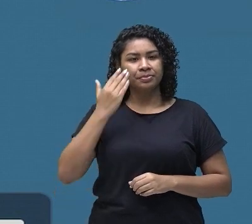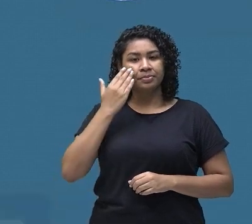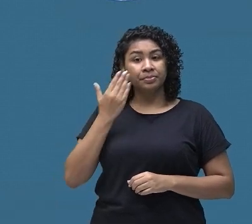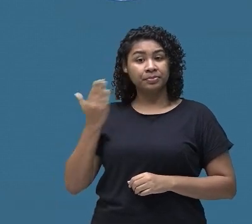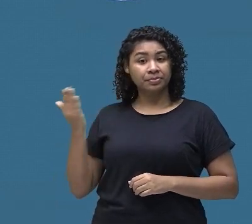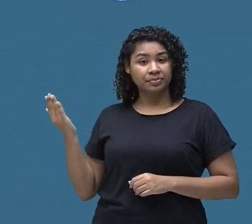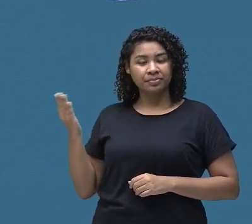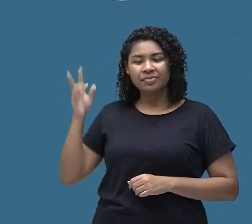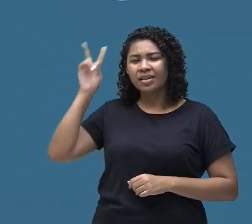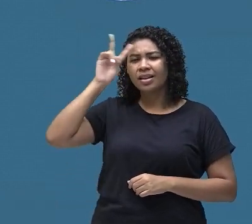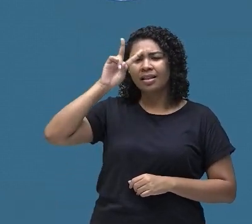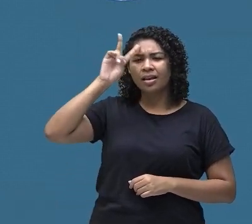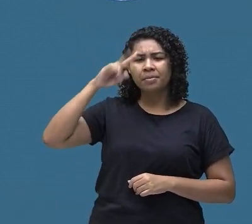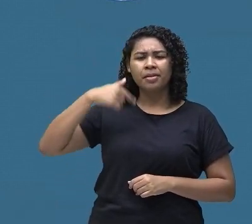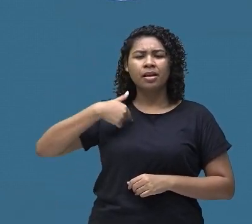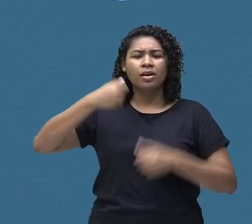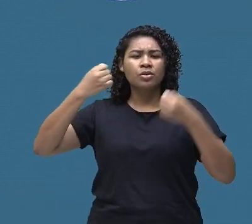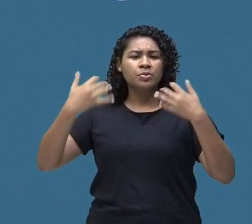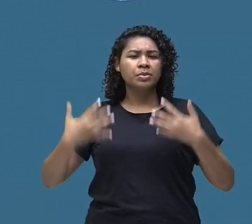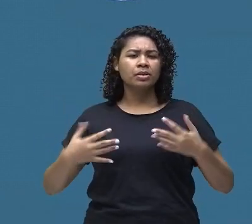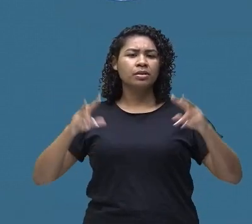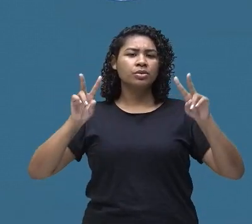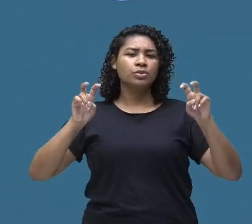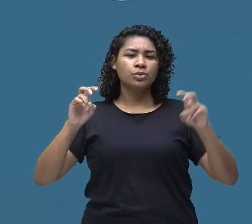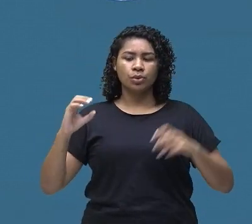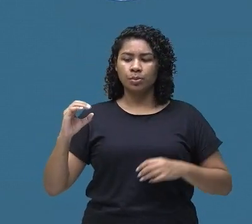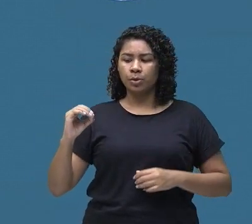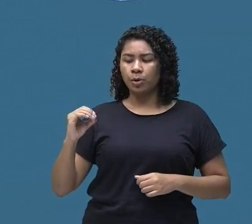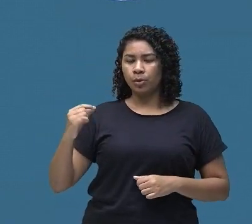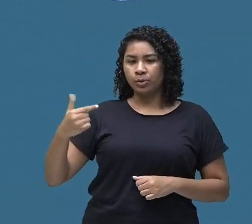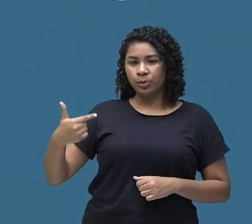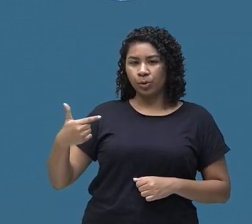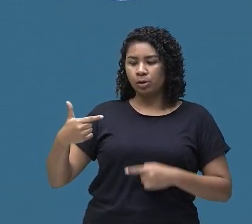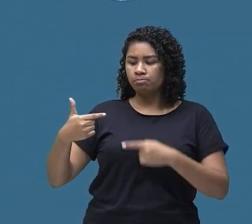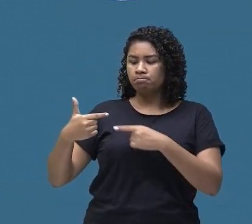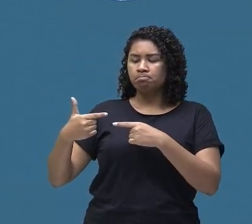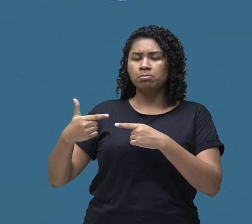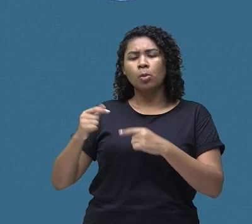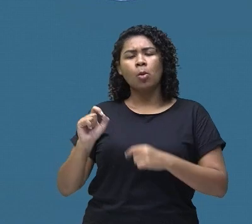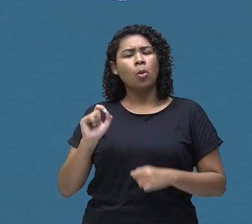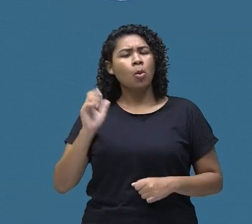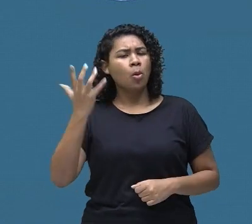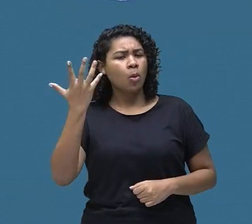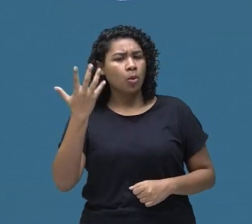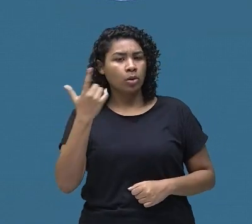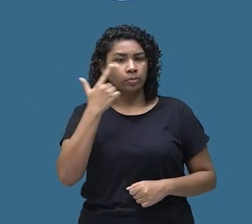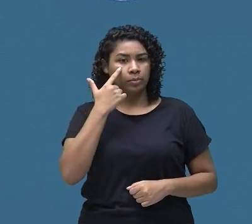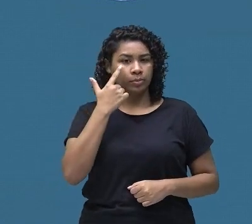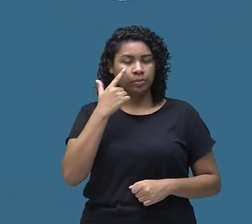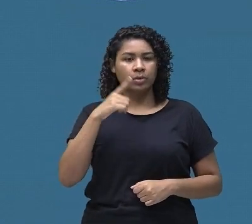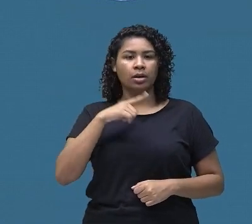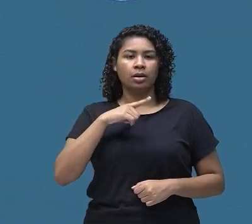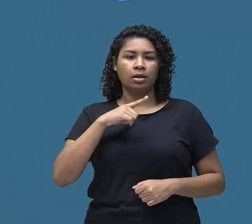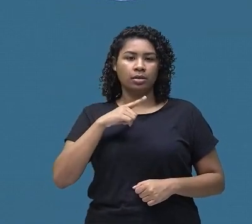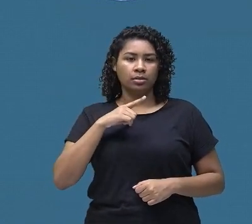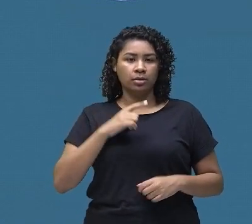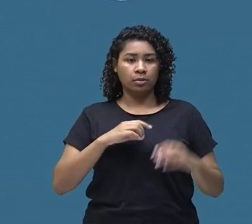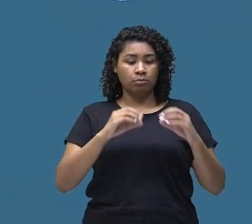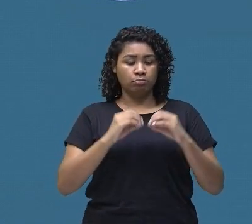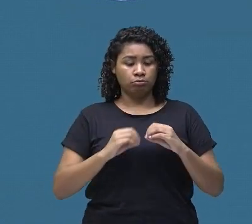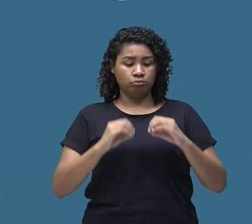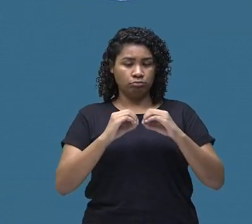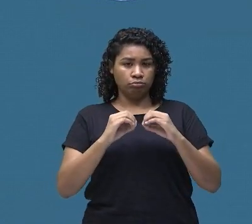a gente falou aí da decomposição da molécula de oxigênio. O que acontece? Você vai ter radiação, vai